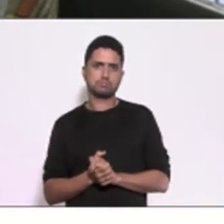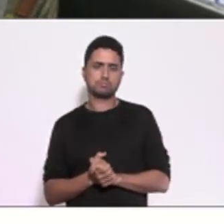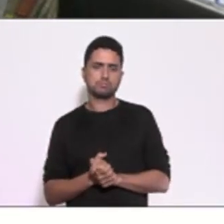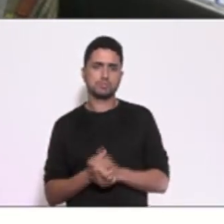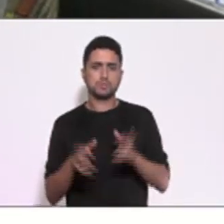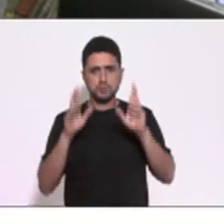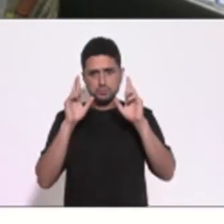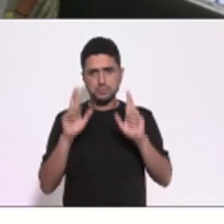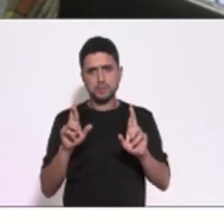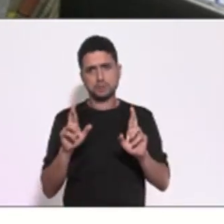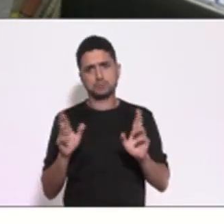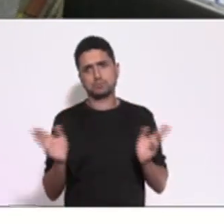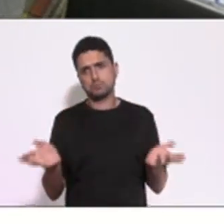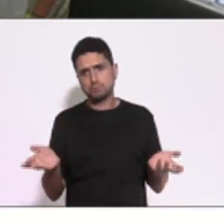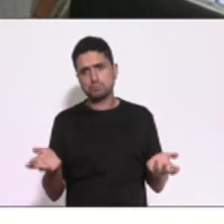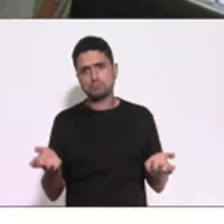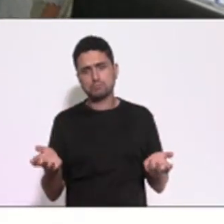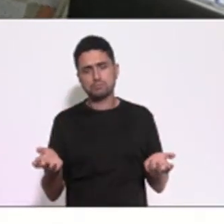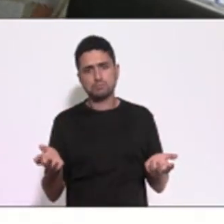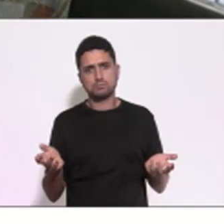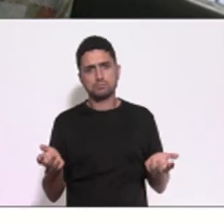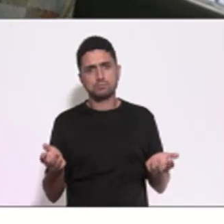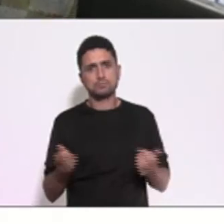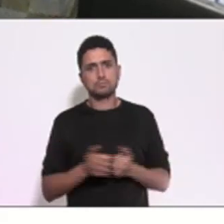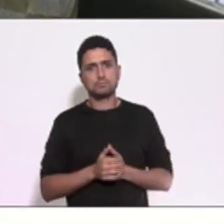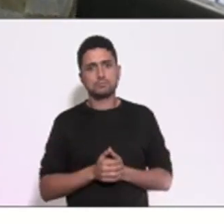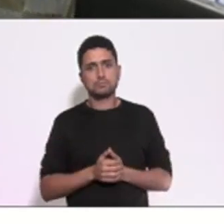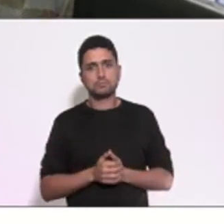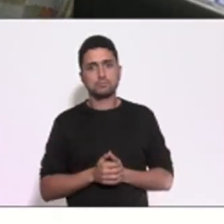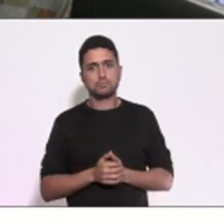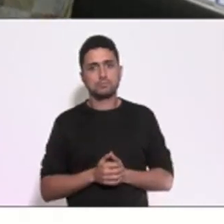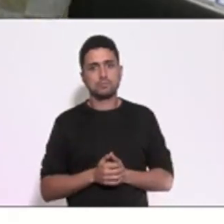respeitamos assim a religião de cada um,